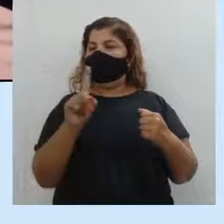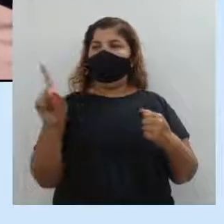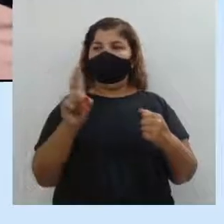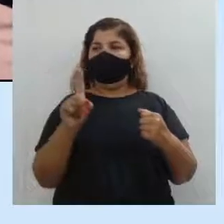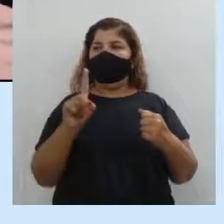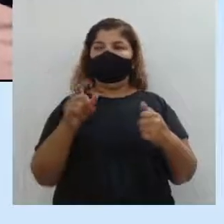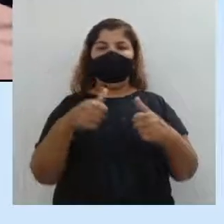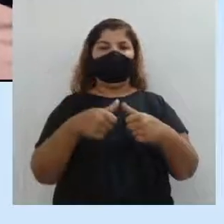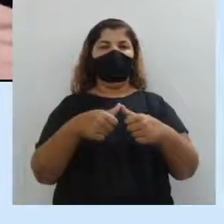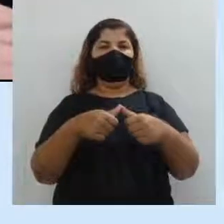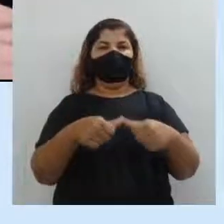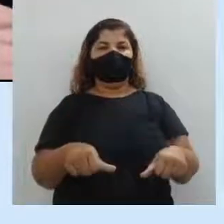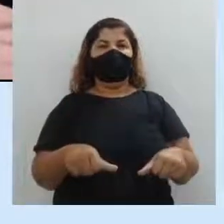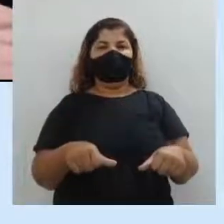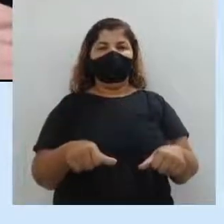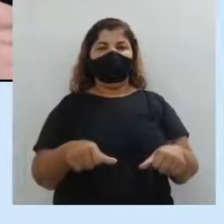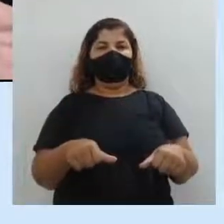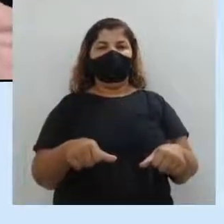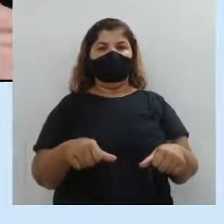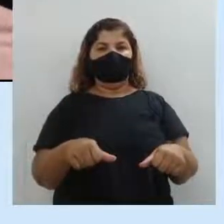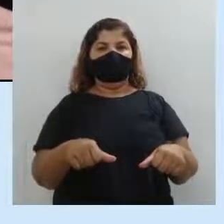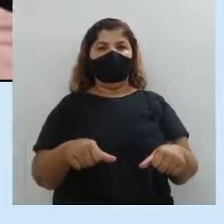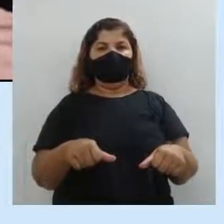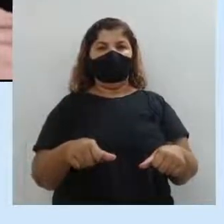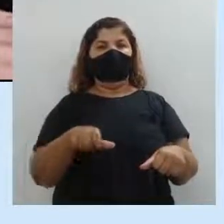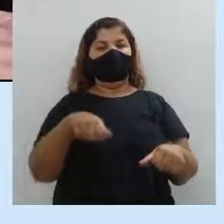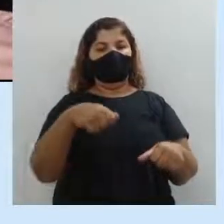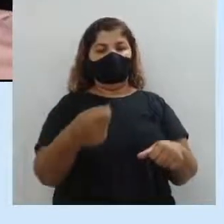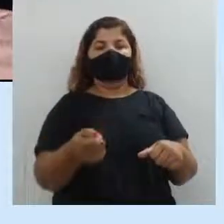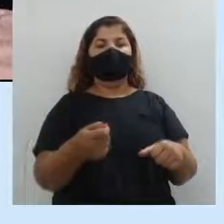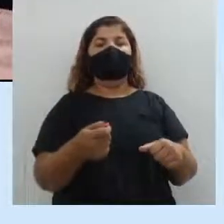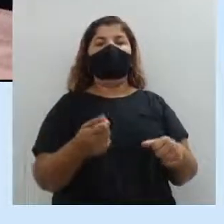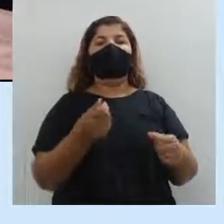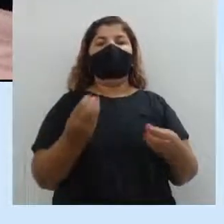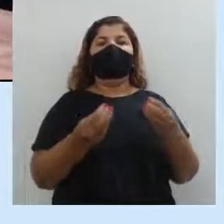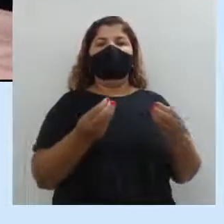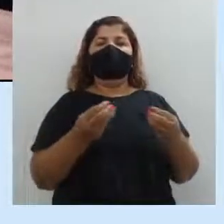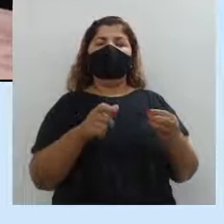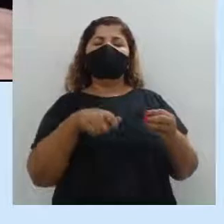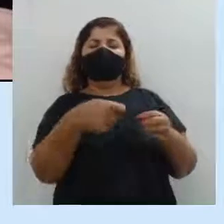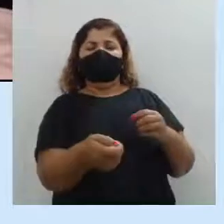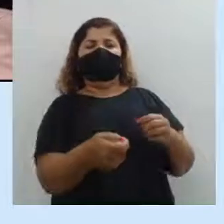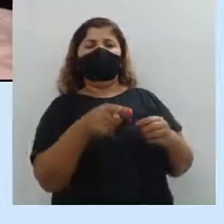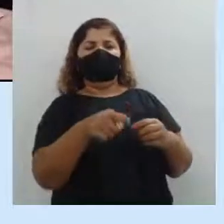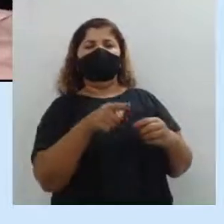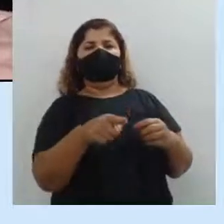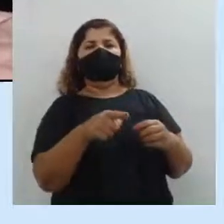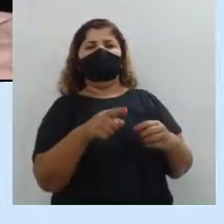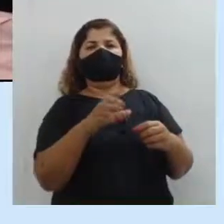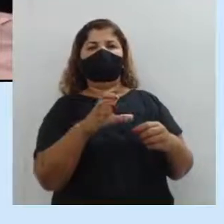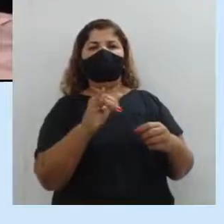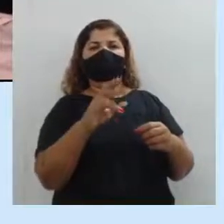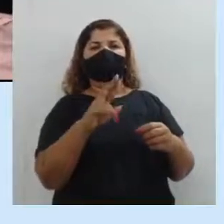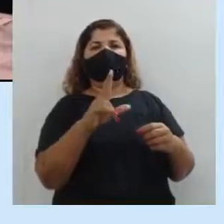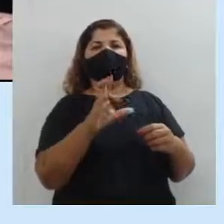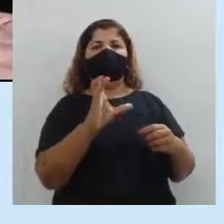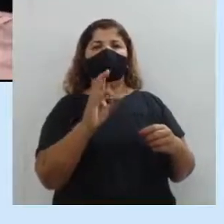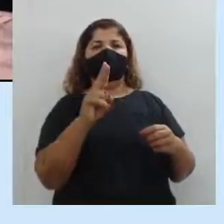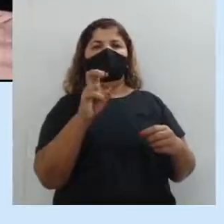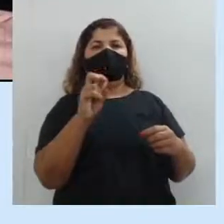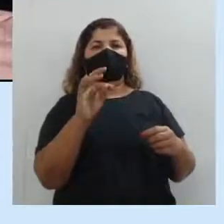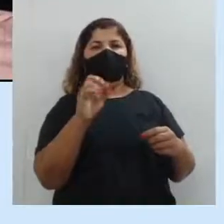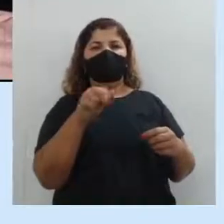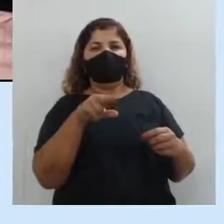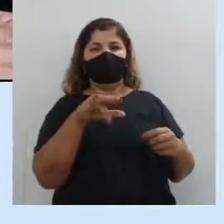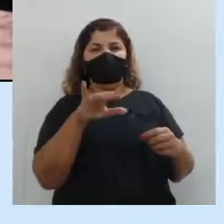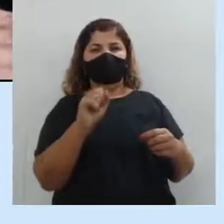existência. É a circunstância que ele está atribuindo aí. Nega, negação.